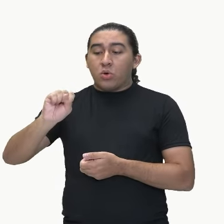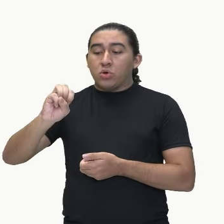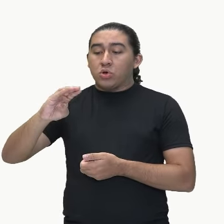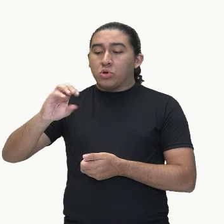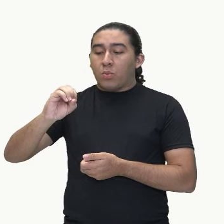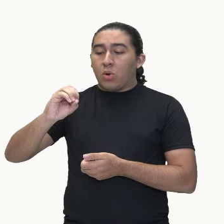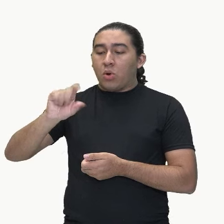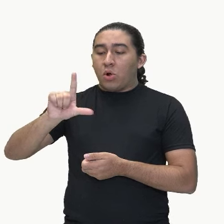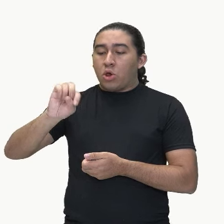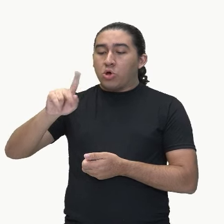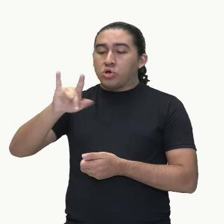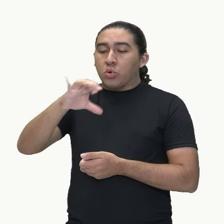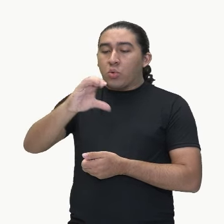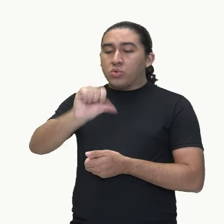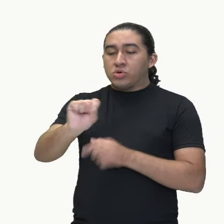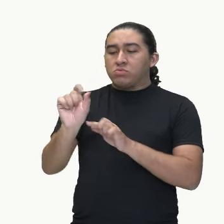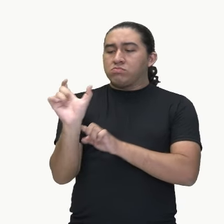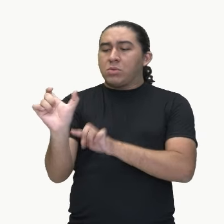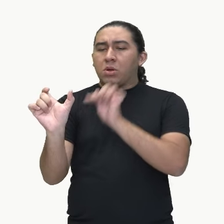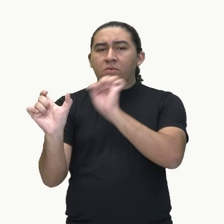cosmológicos, tá?